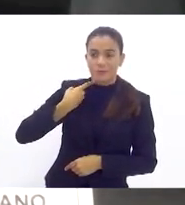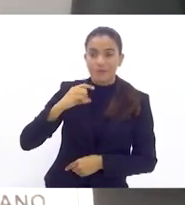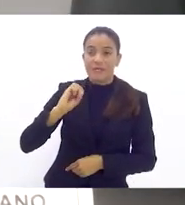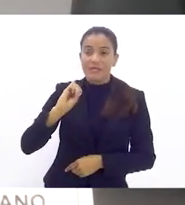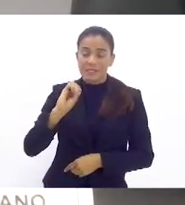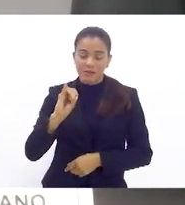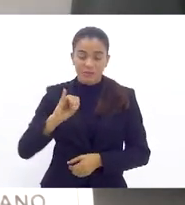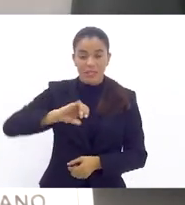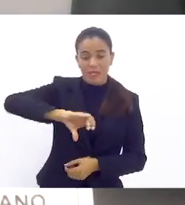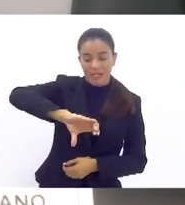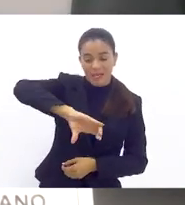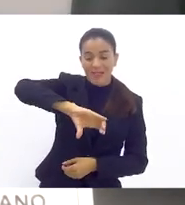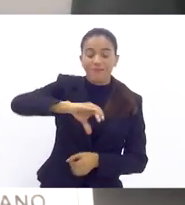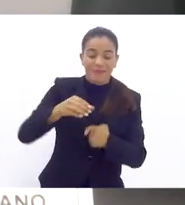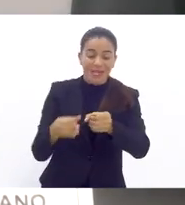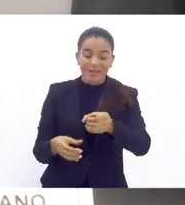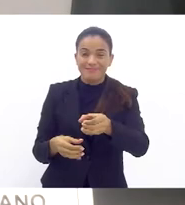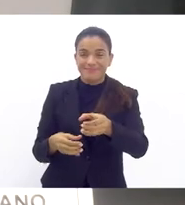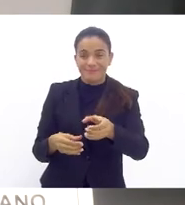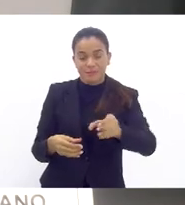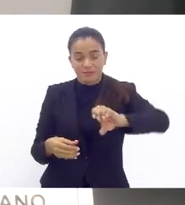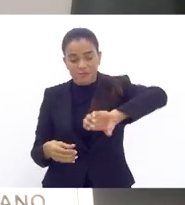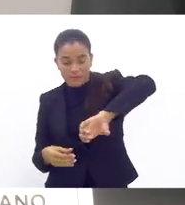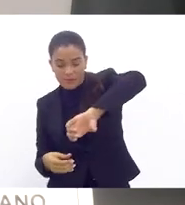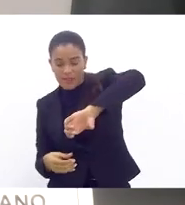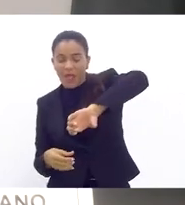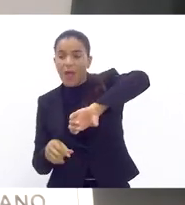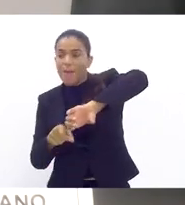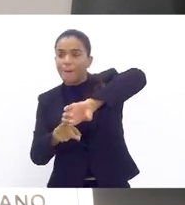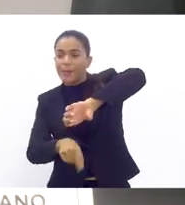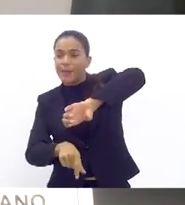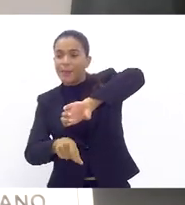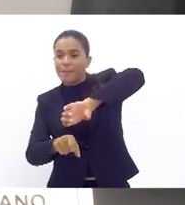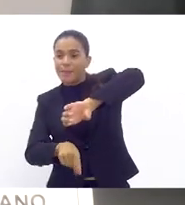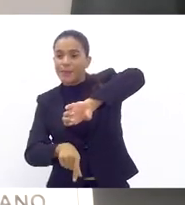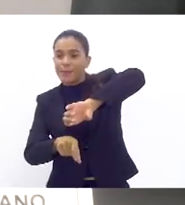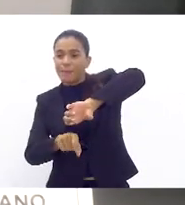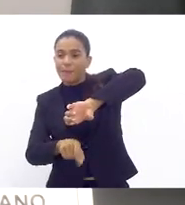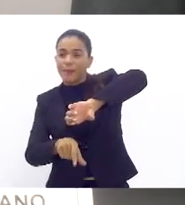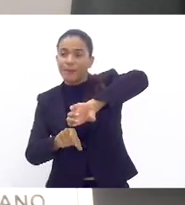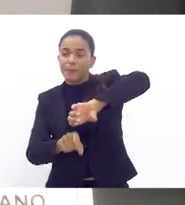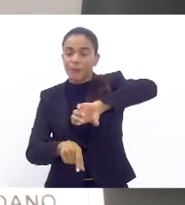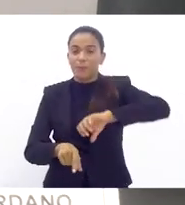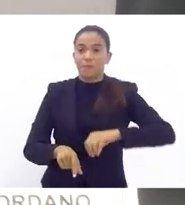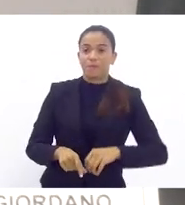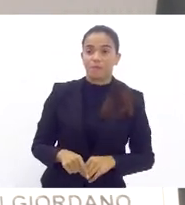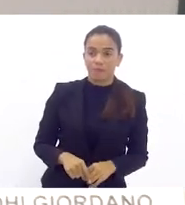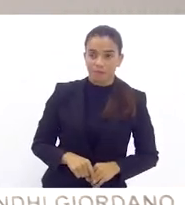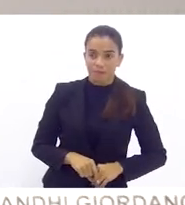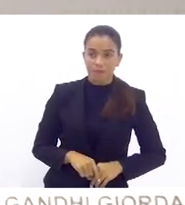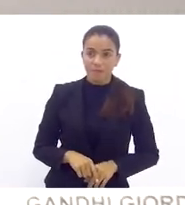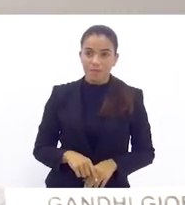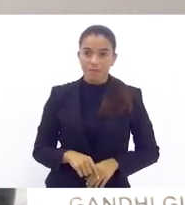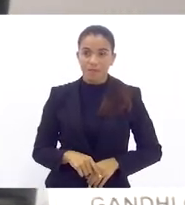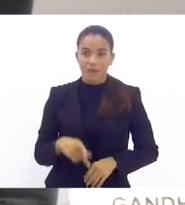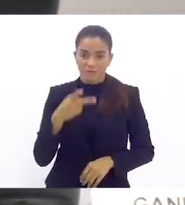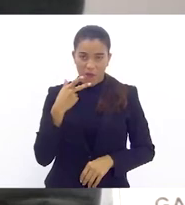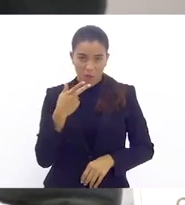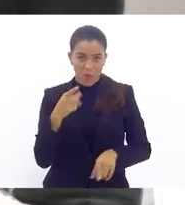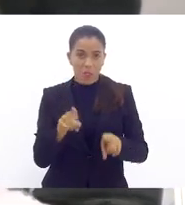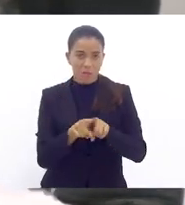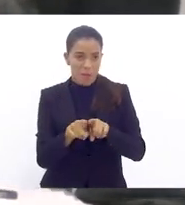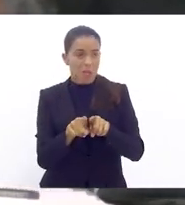colocasse de cabeça para baixo, ela vazava, né? Vazava. Sim. E você também disse que consultou as